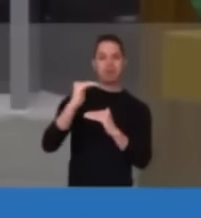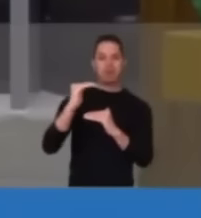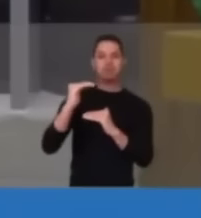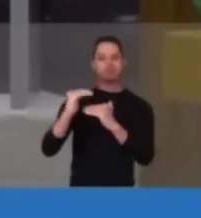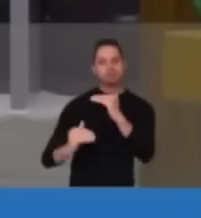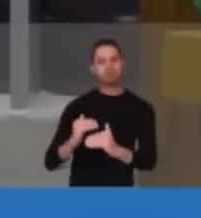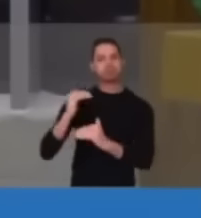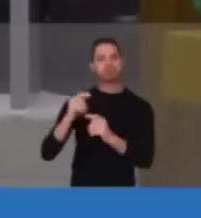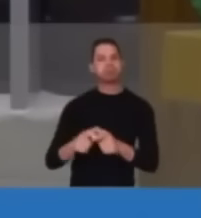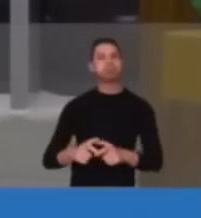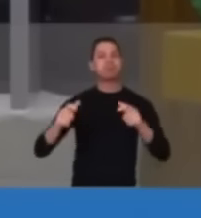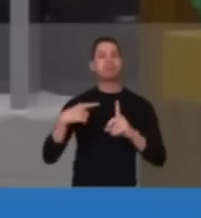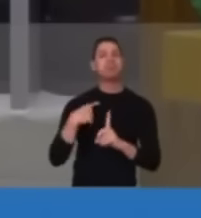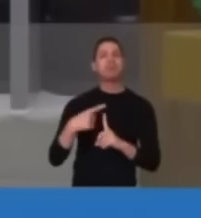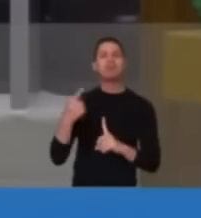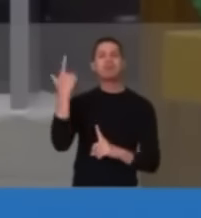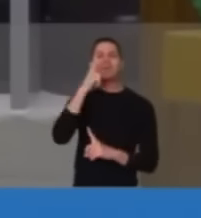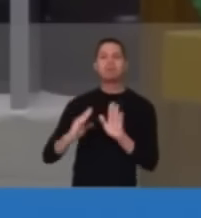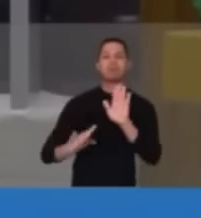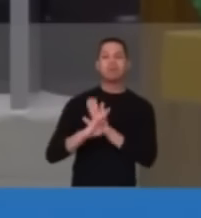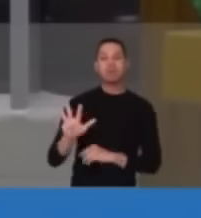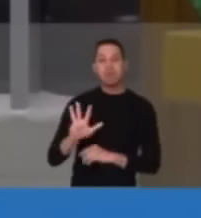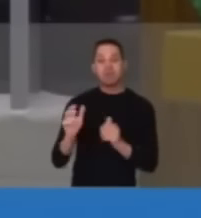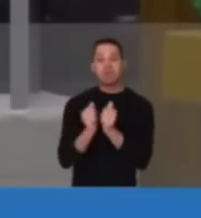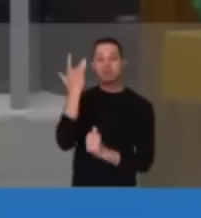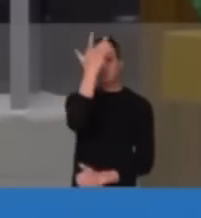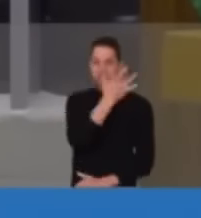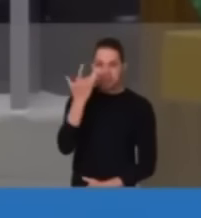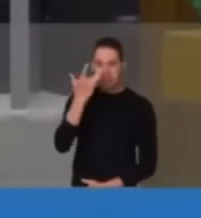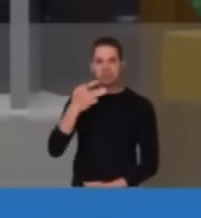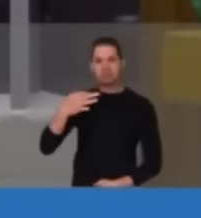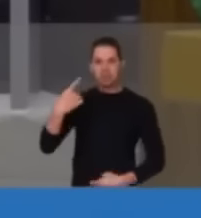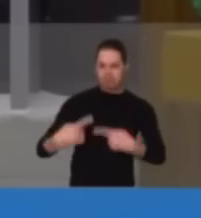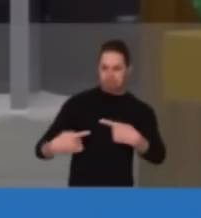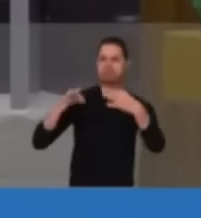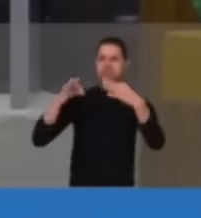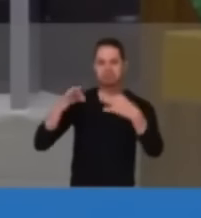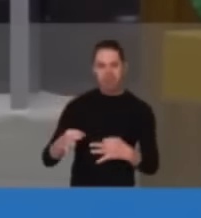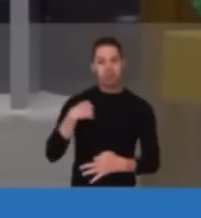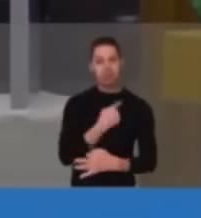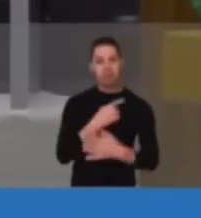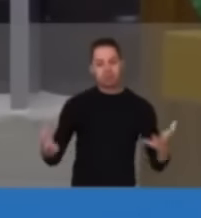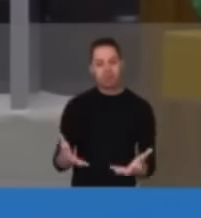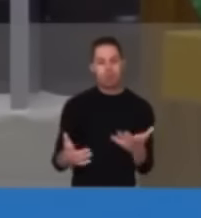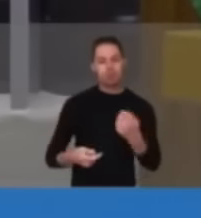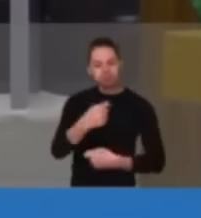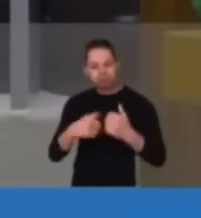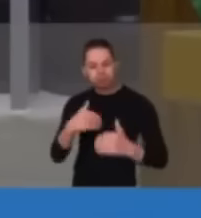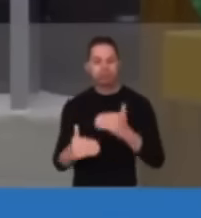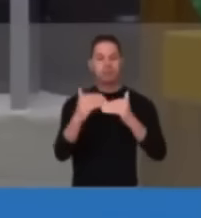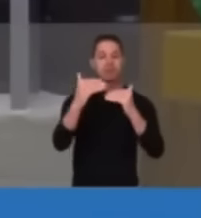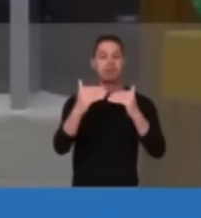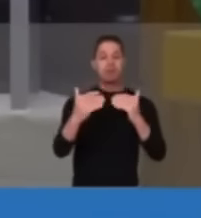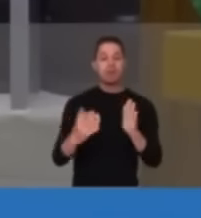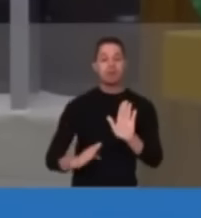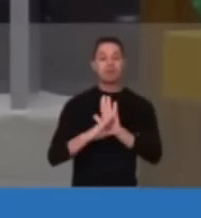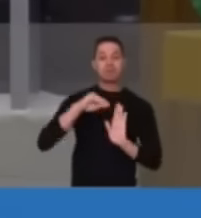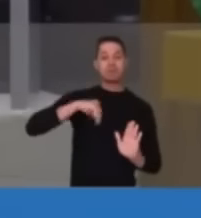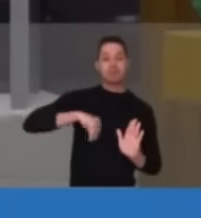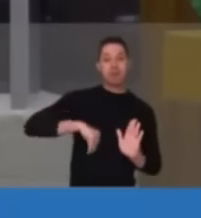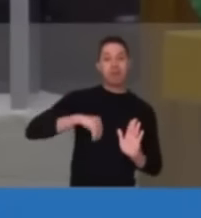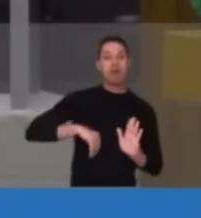crescimento econômico mas por quê Porque o Lula e Haddad acertaram na política nós estamos estimulando crescimento econômico ao nós aumentarmos o salário mínimo